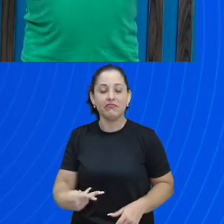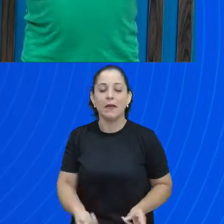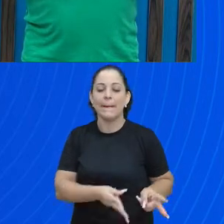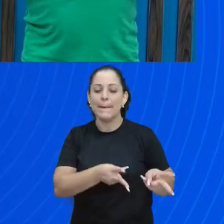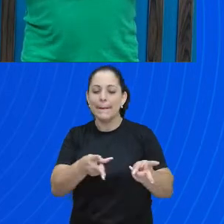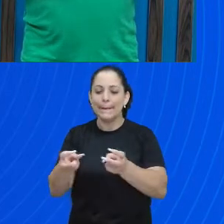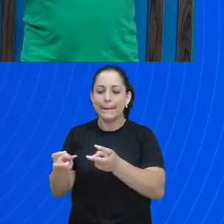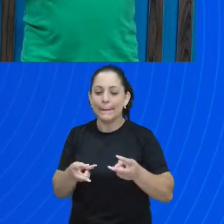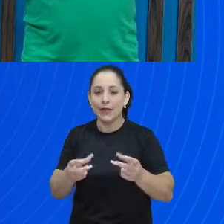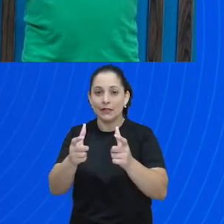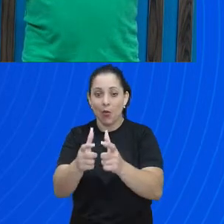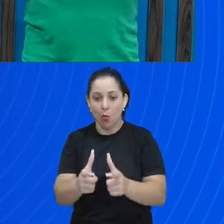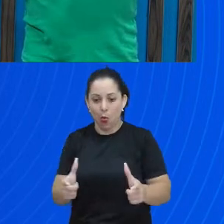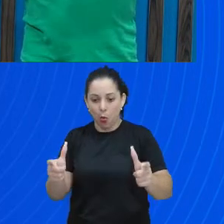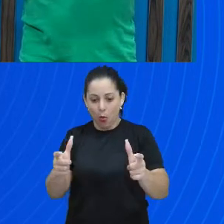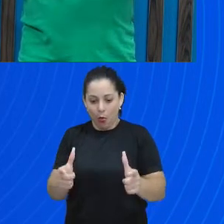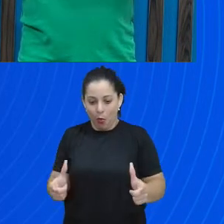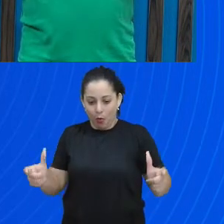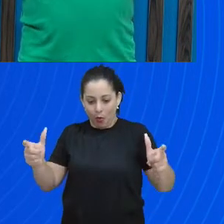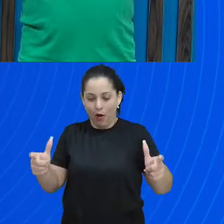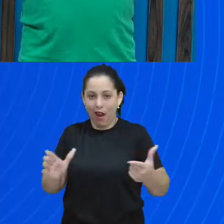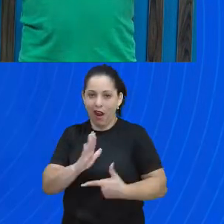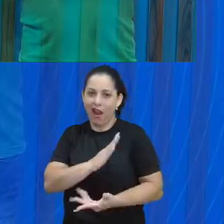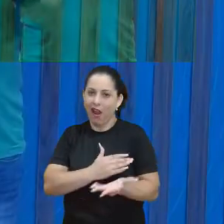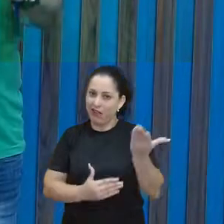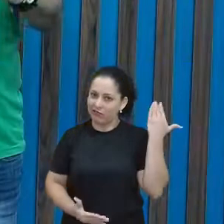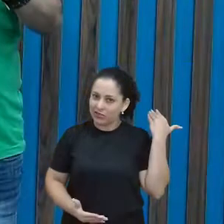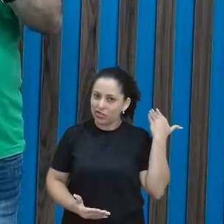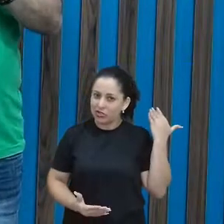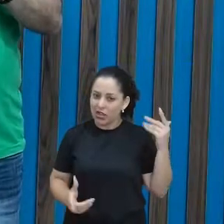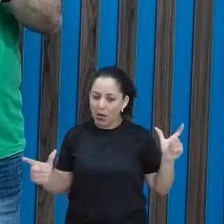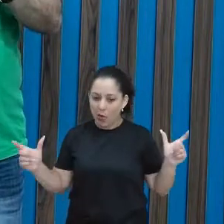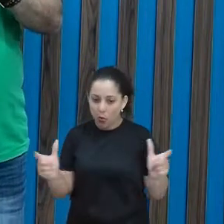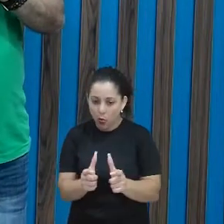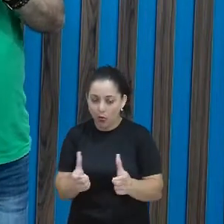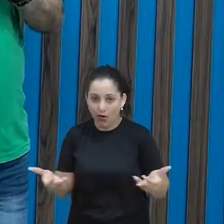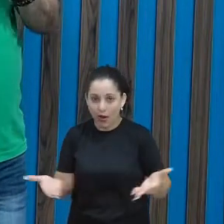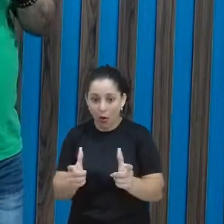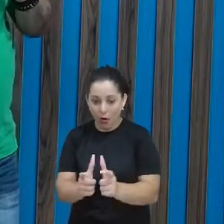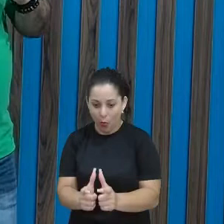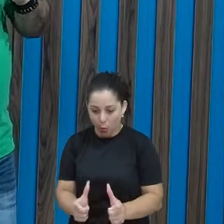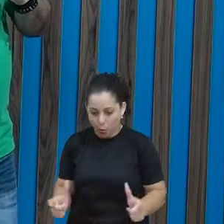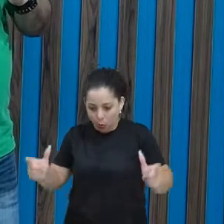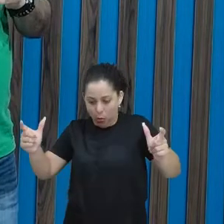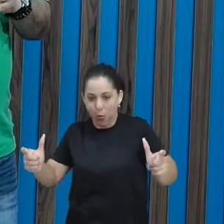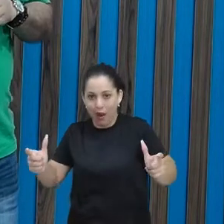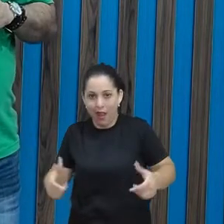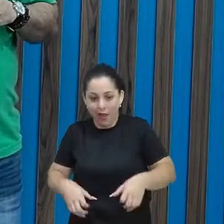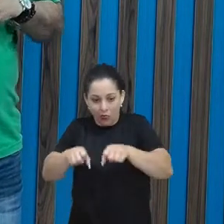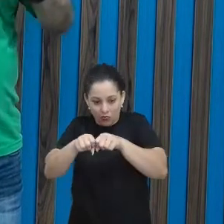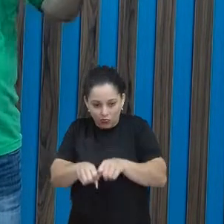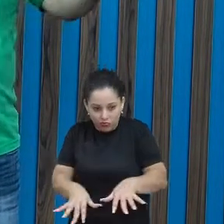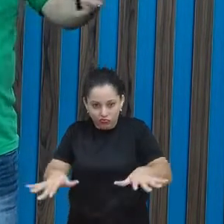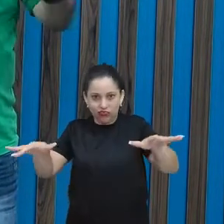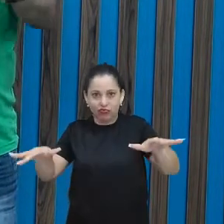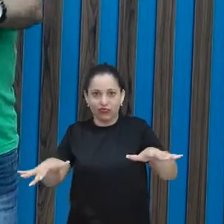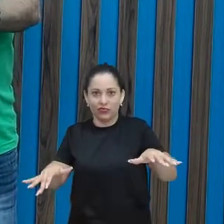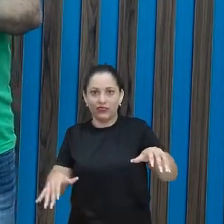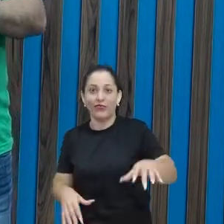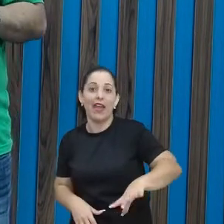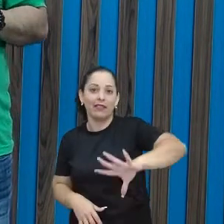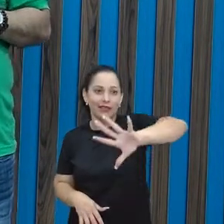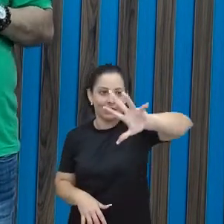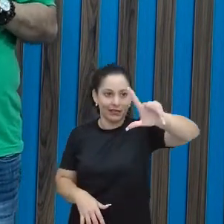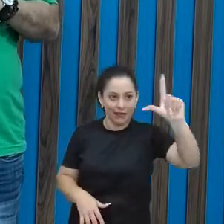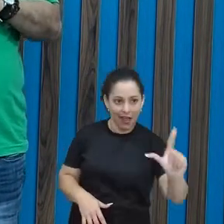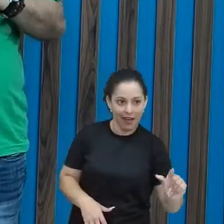da população, ou seja, aquela população que está ali em excesso, seria enviar para essas novas colônias, né, na África e na Ásia,